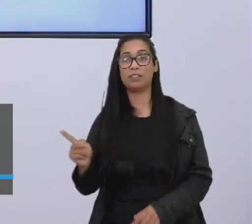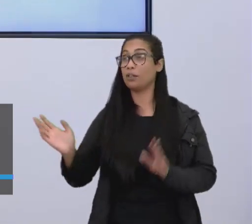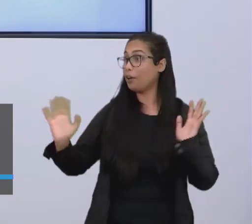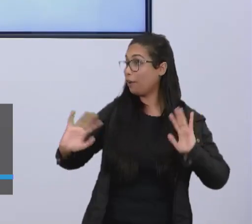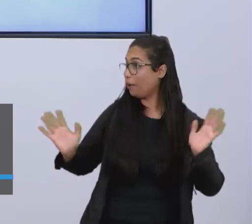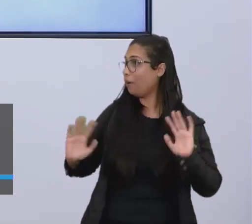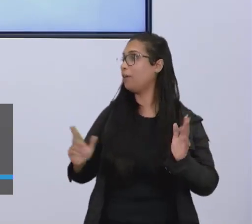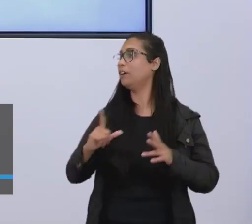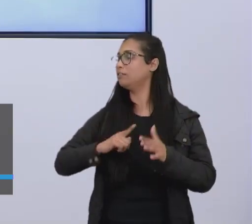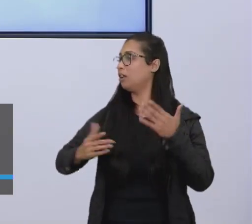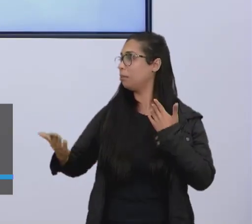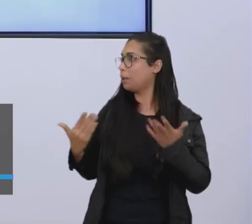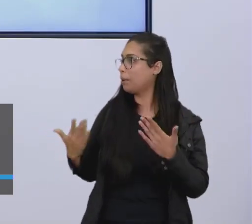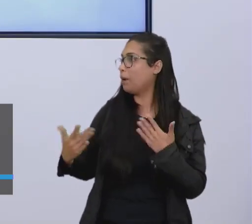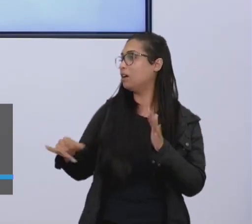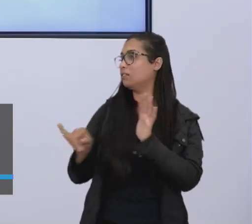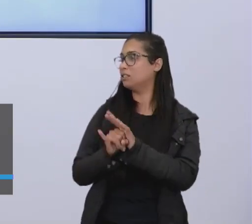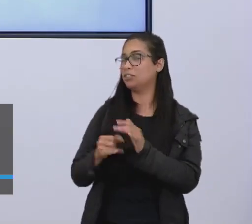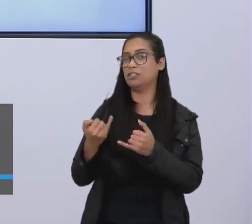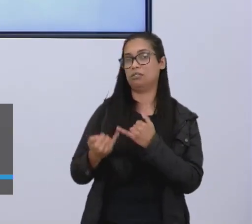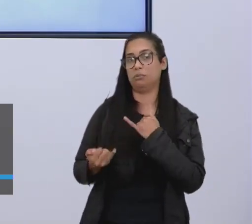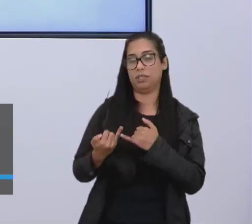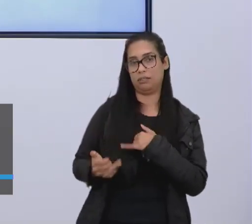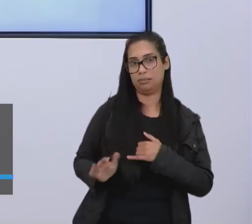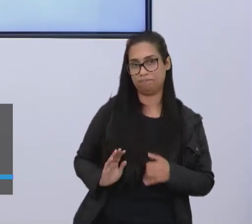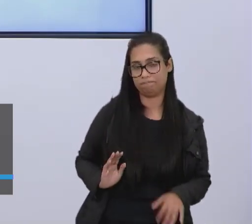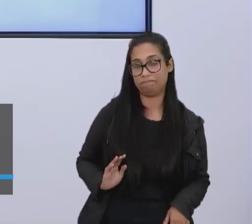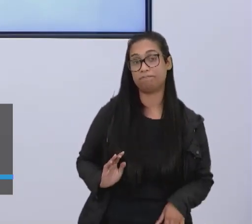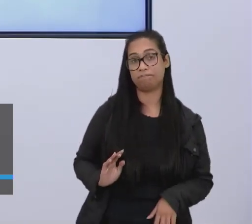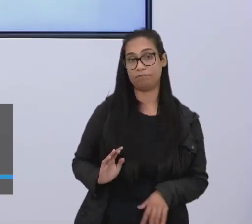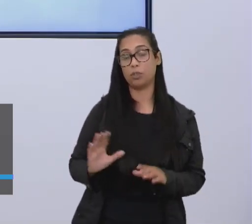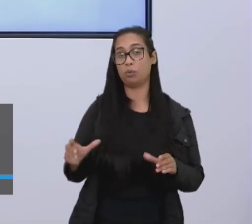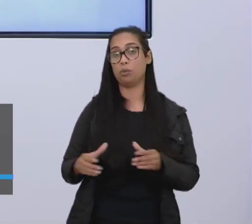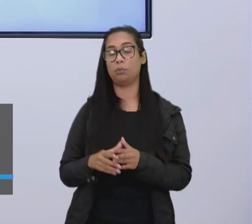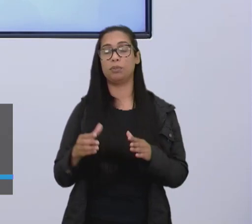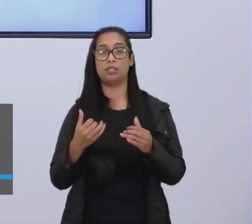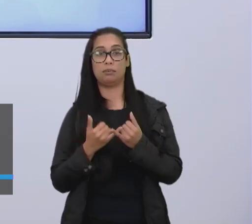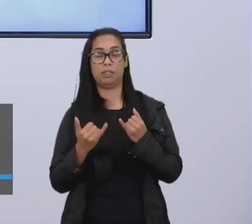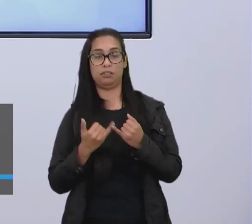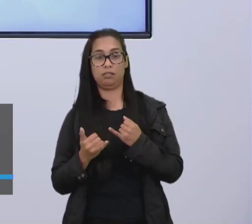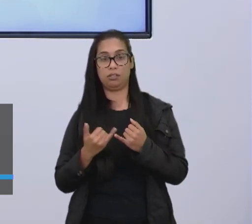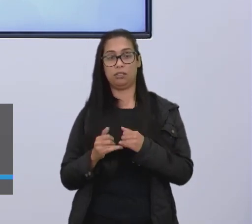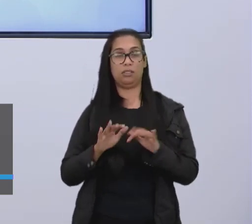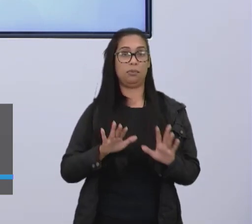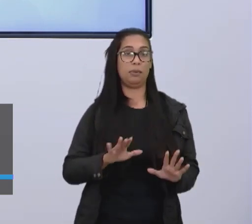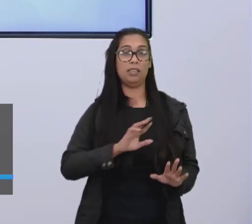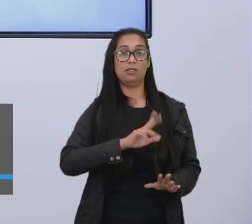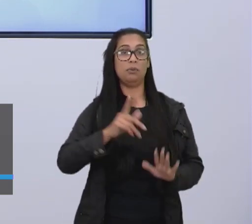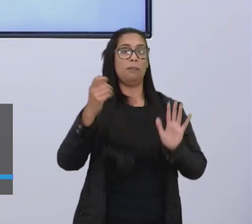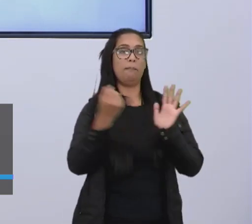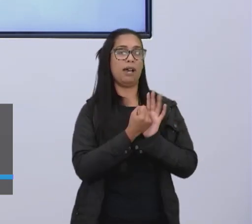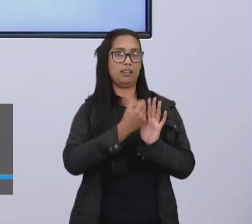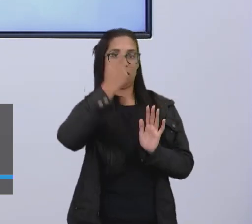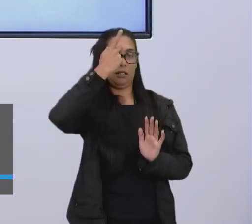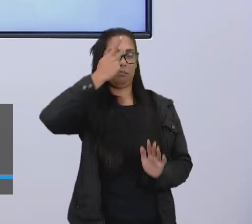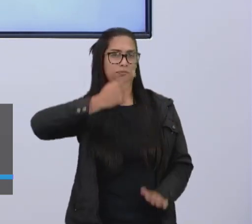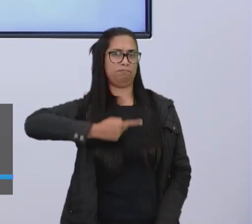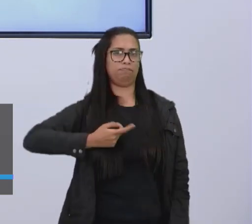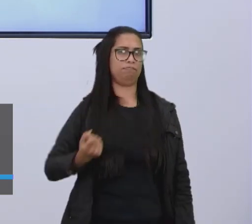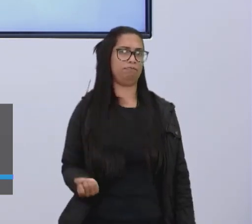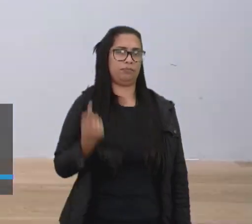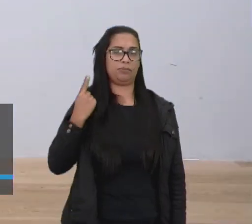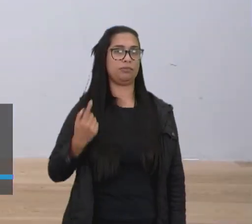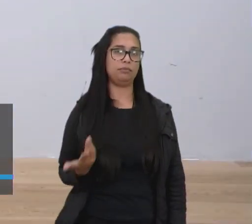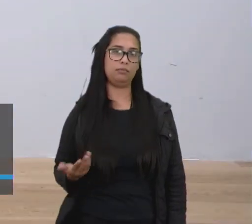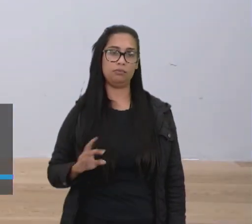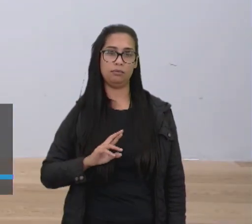gente tem uma identidade. Mas isso não é uma questão que me marca enquanto membro da